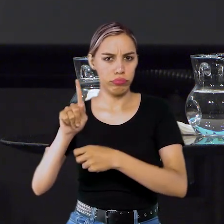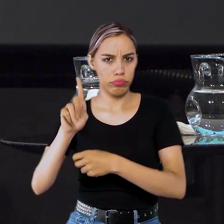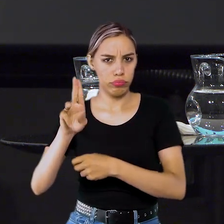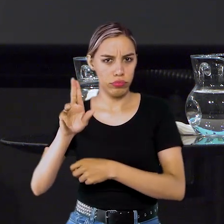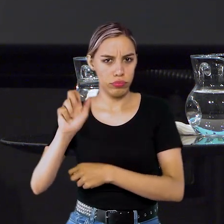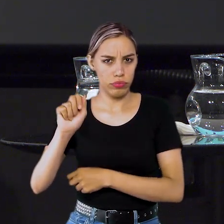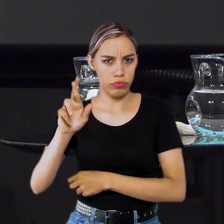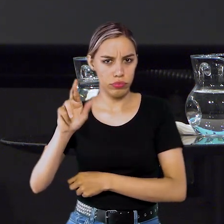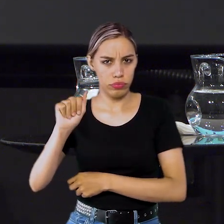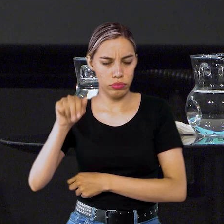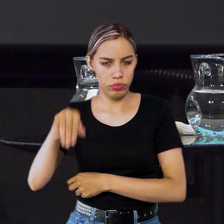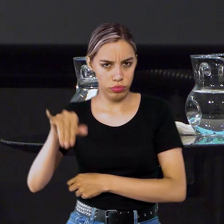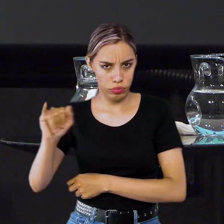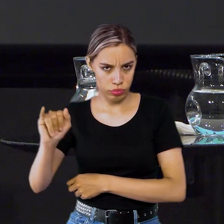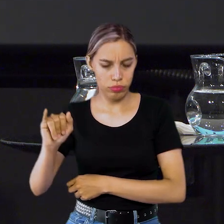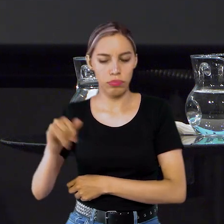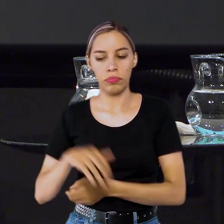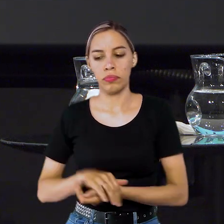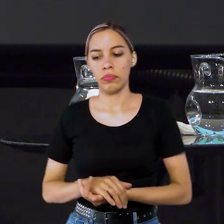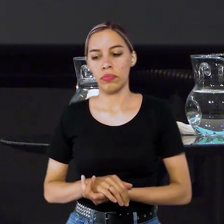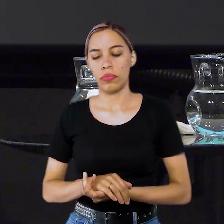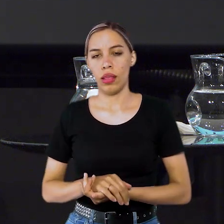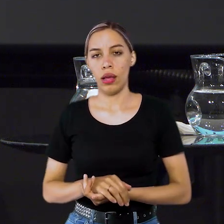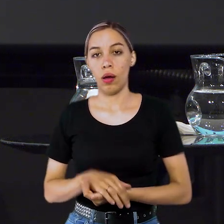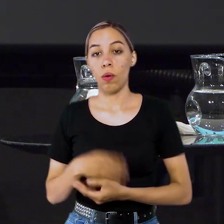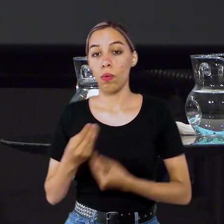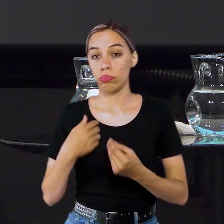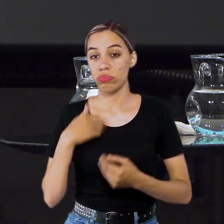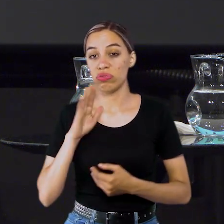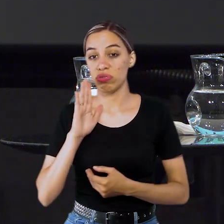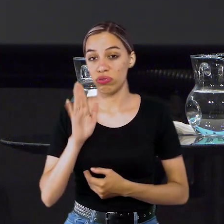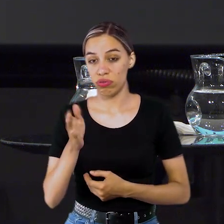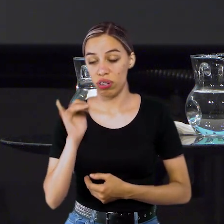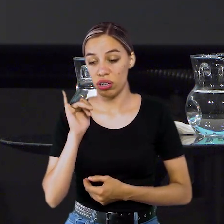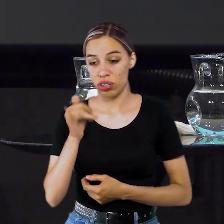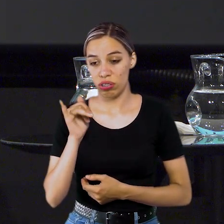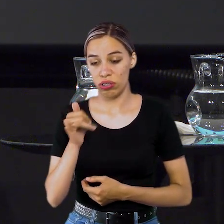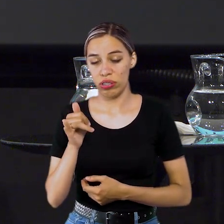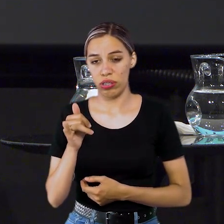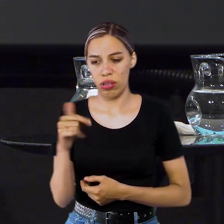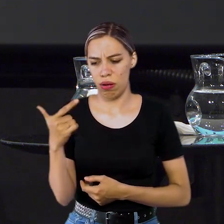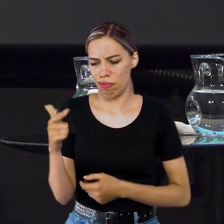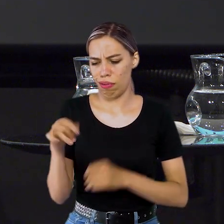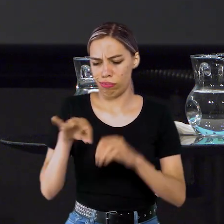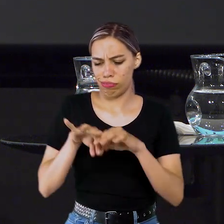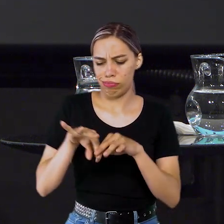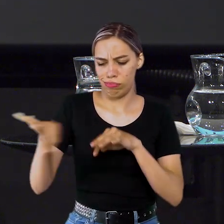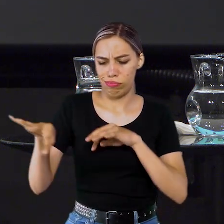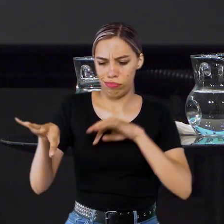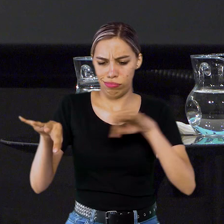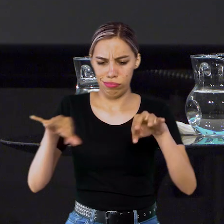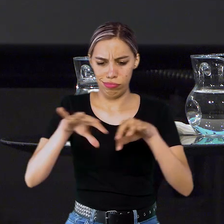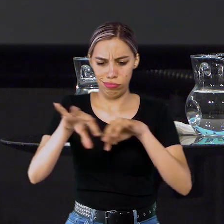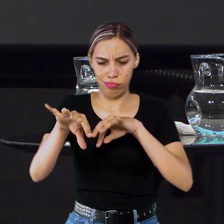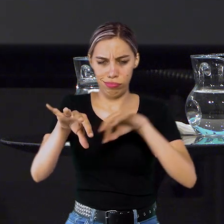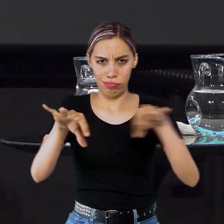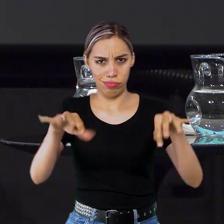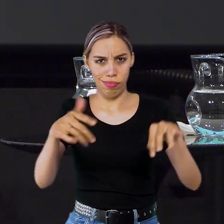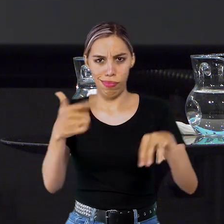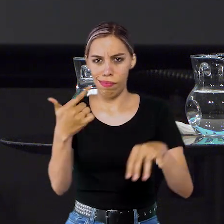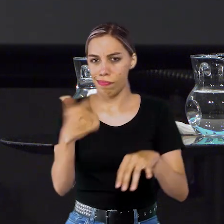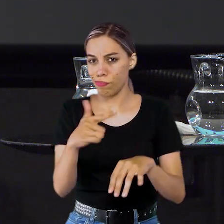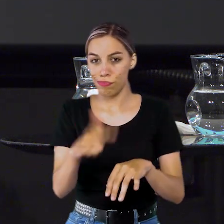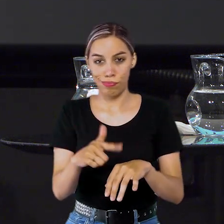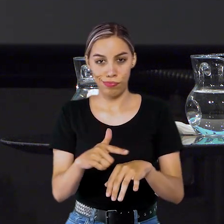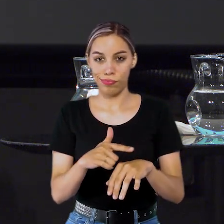para nós, para os povos guarani, então, como eu disse anteriormente, não existe divisão. Eu posso,